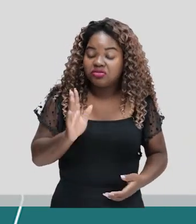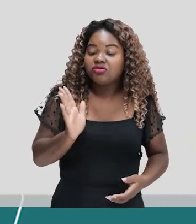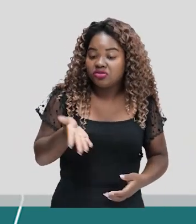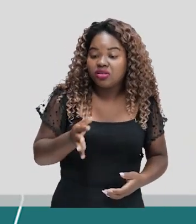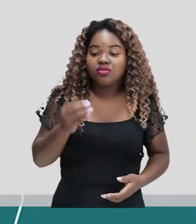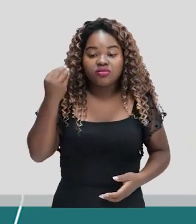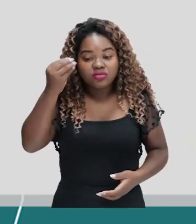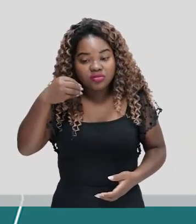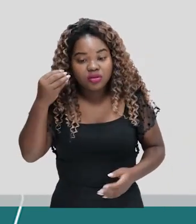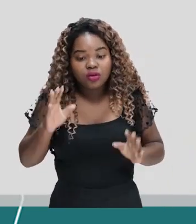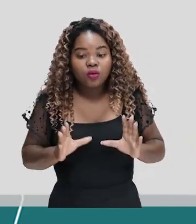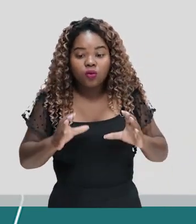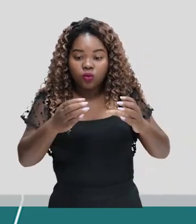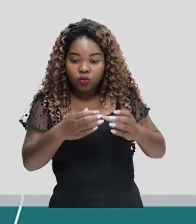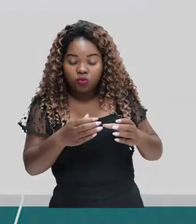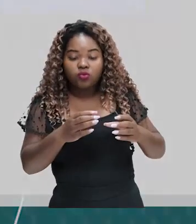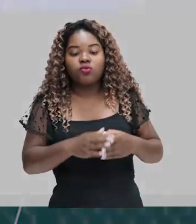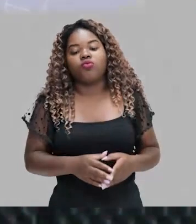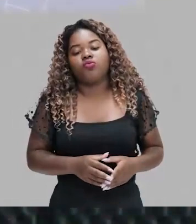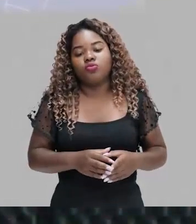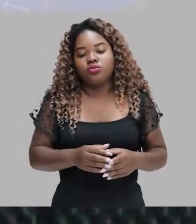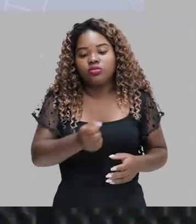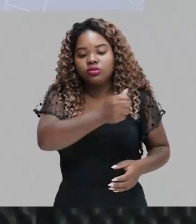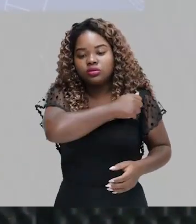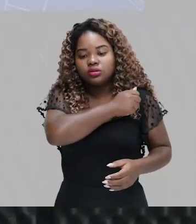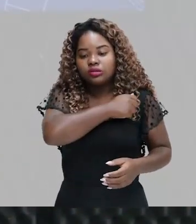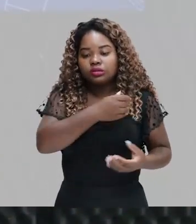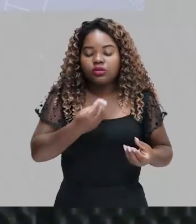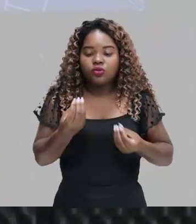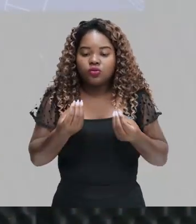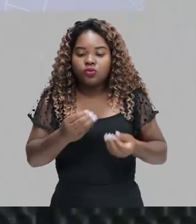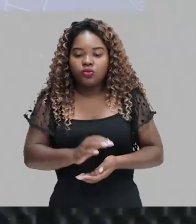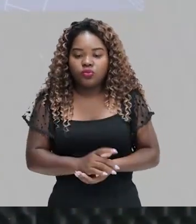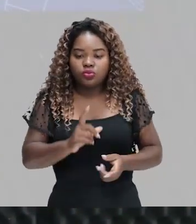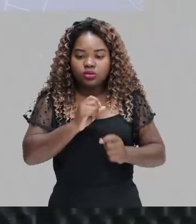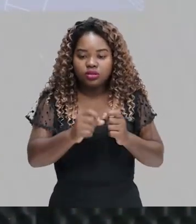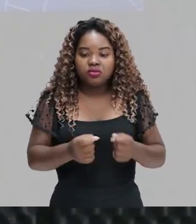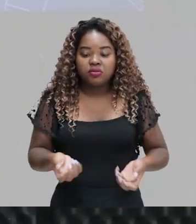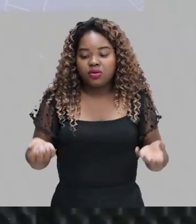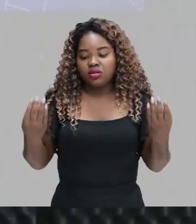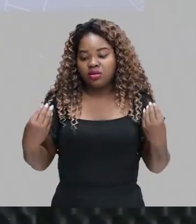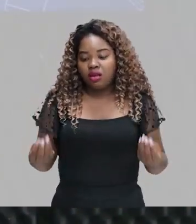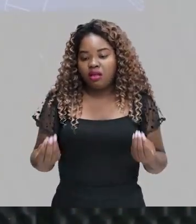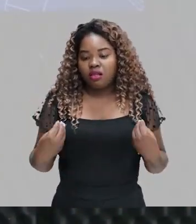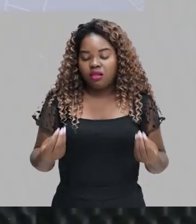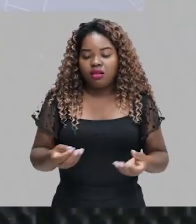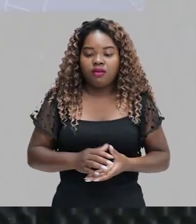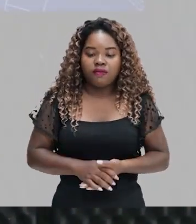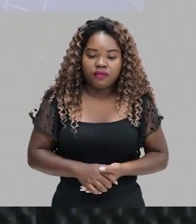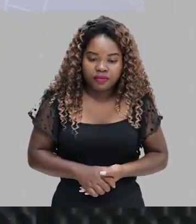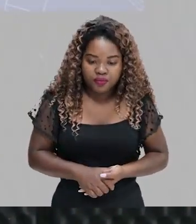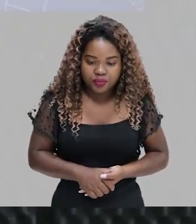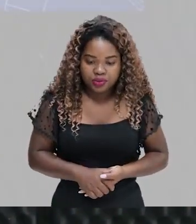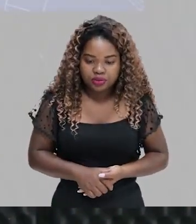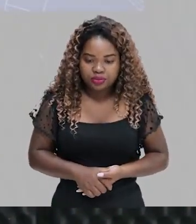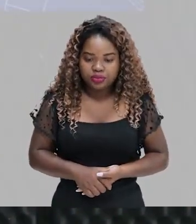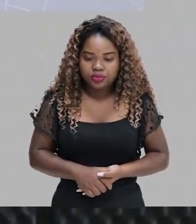É quase impossível, fisicamente impossível, ela manter o equilíbrio do corpo, que parece leve, então eu não vou aumentar sobre isso.